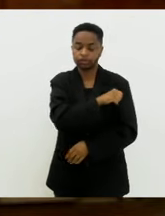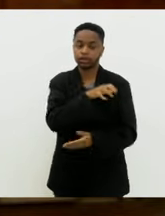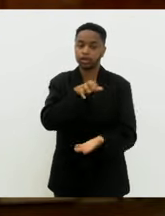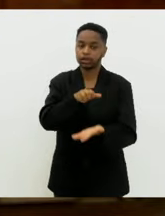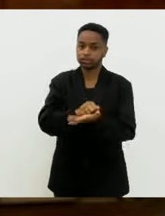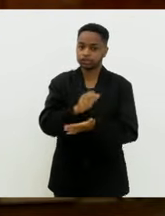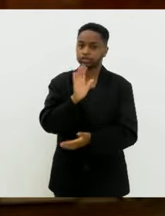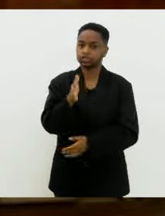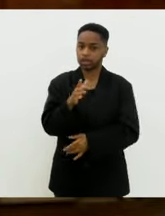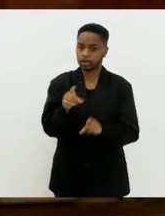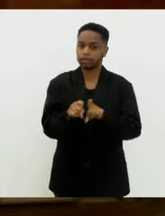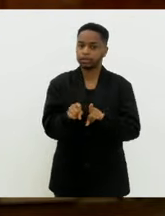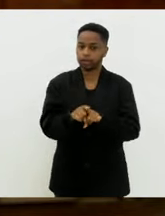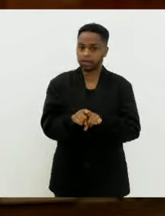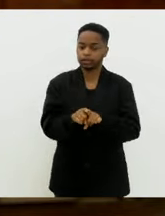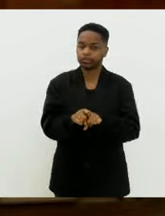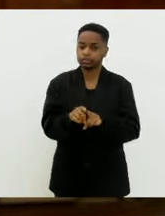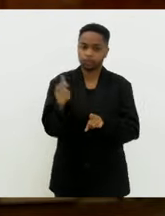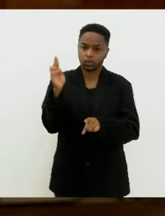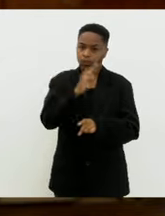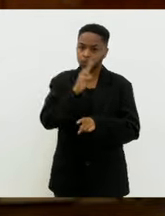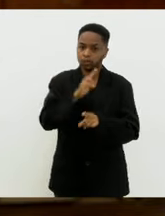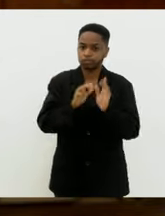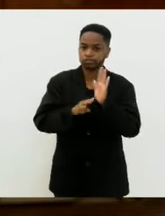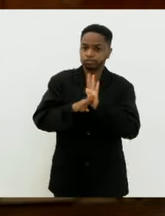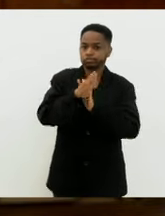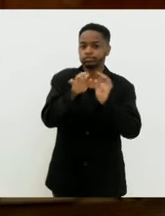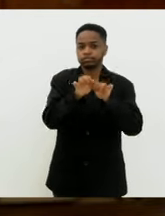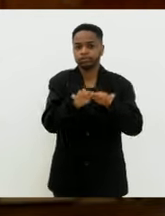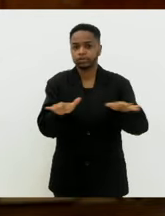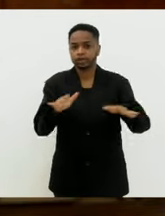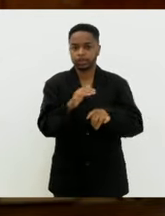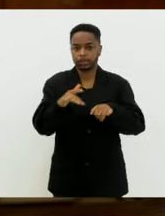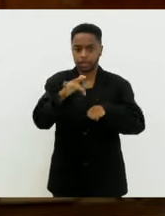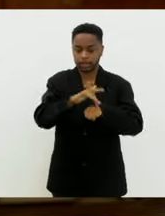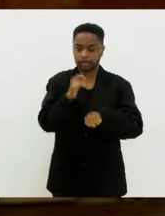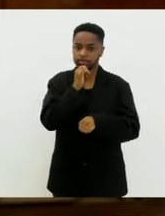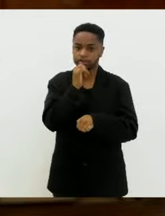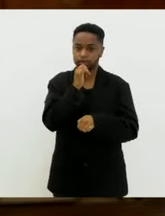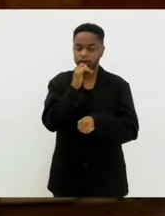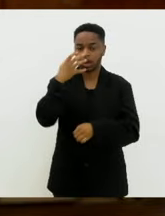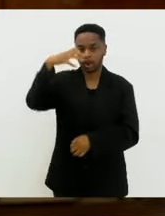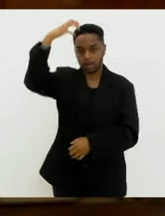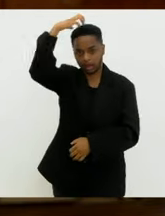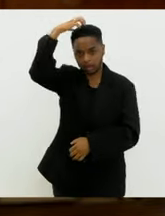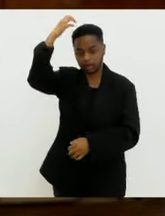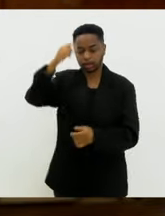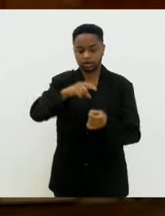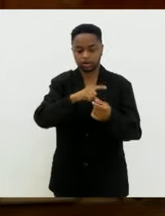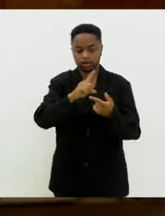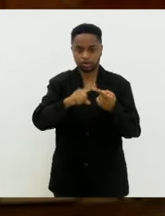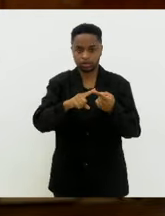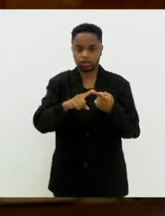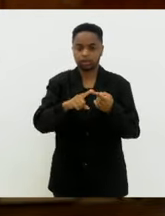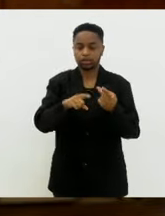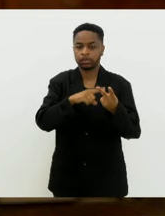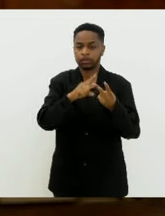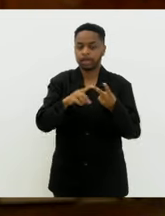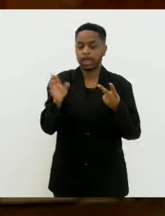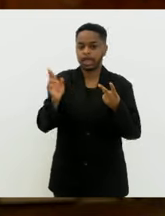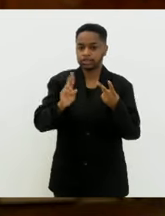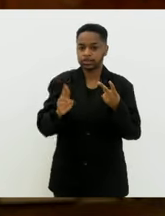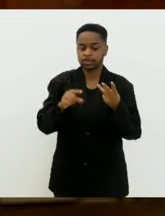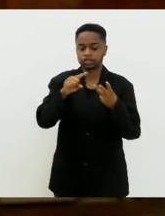registravam a situação de epidemia de dengue. Casos esses como Angra dos Reis, Resende, Nova